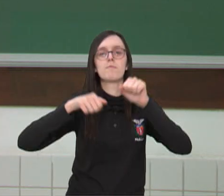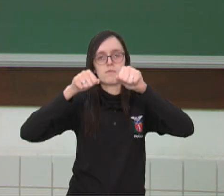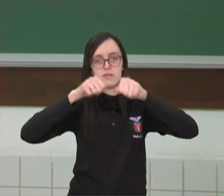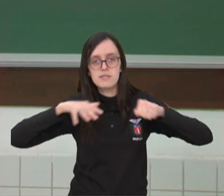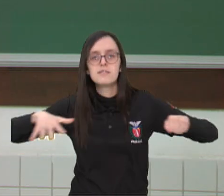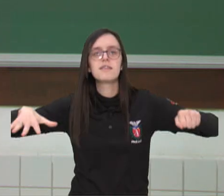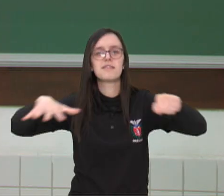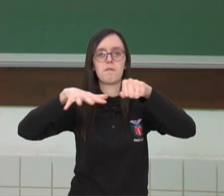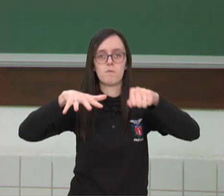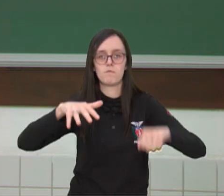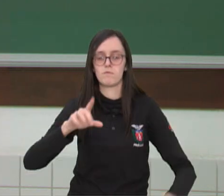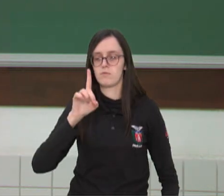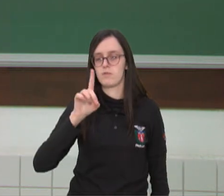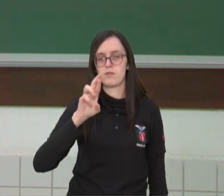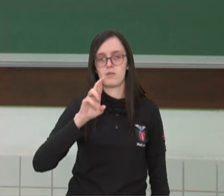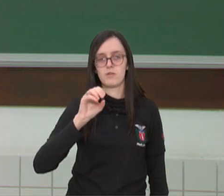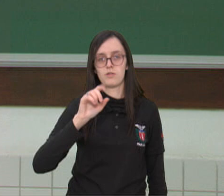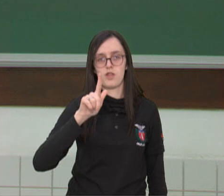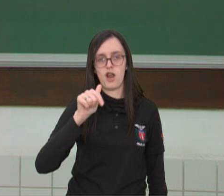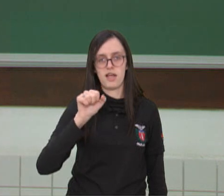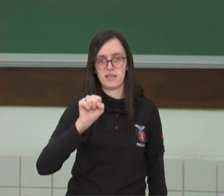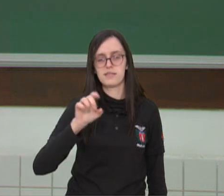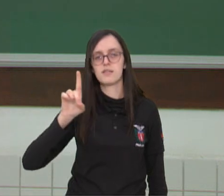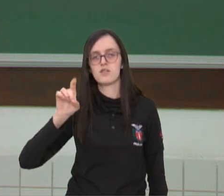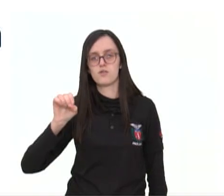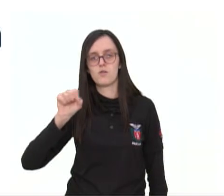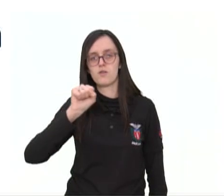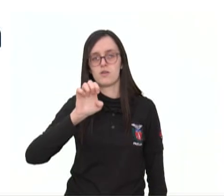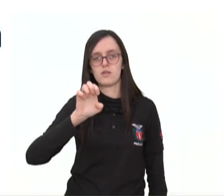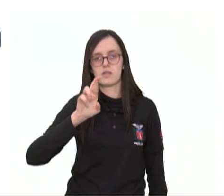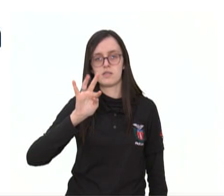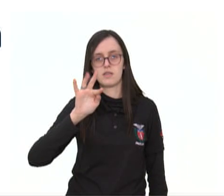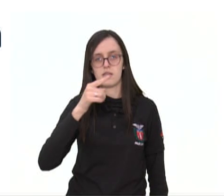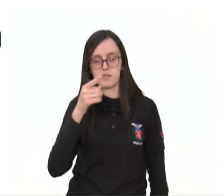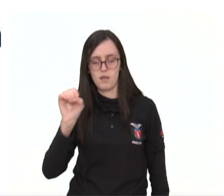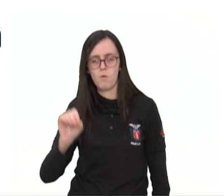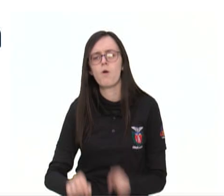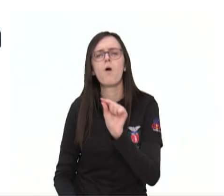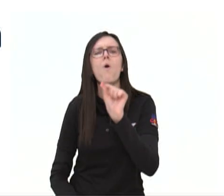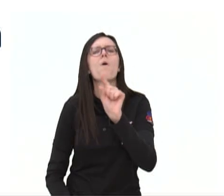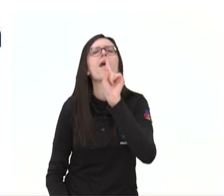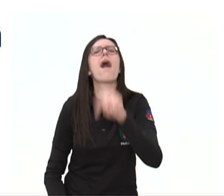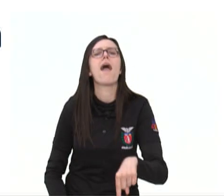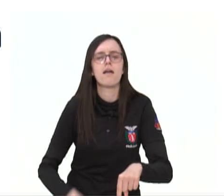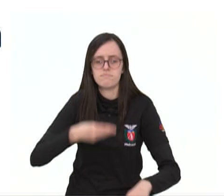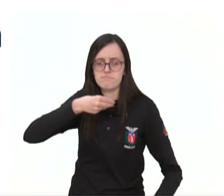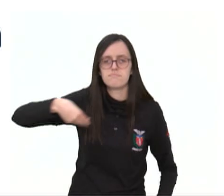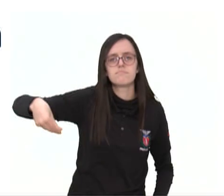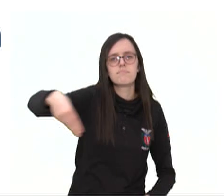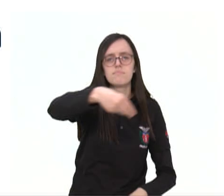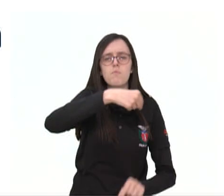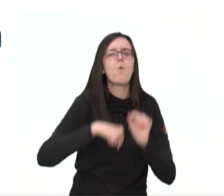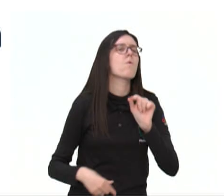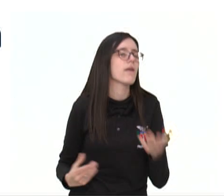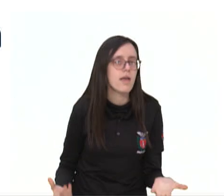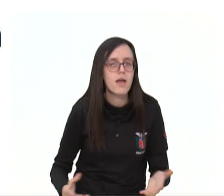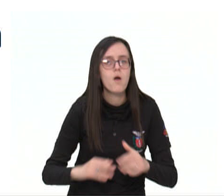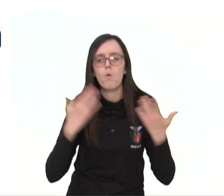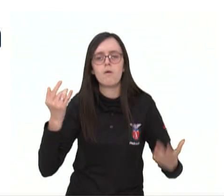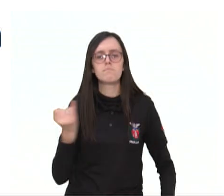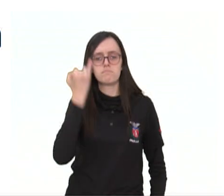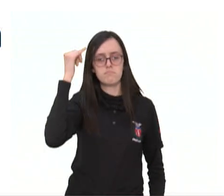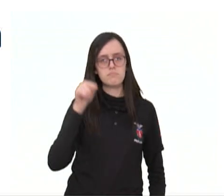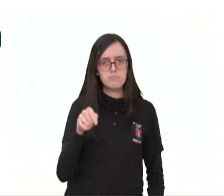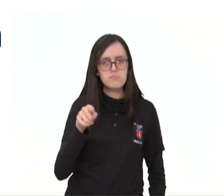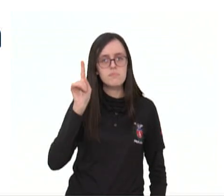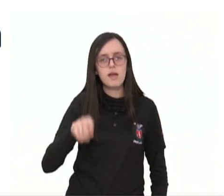sertão. Então, drogas do sertão. Nós vamos estudar o que são essas drogas, qual a participação